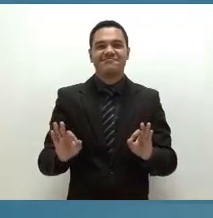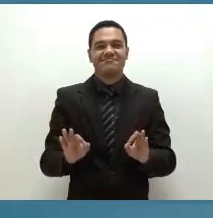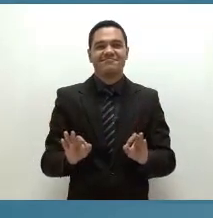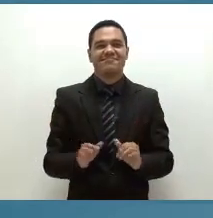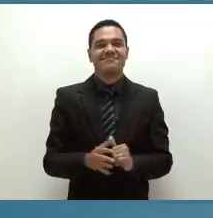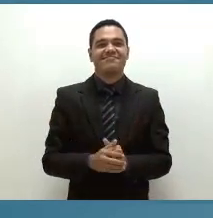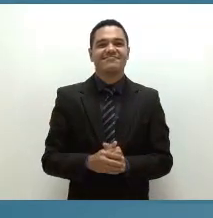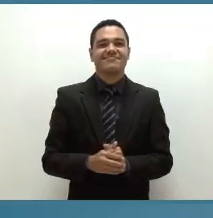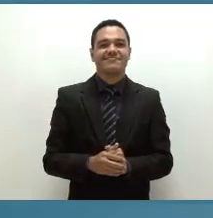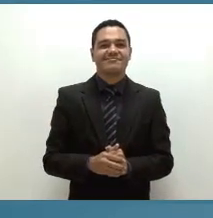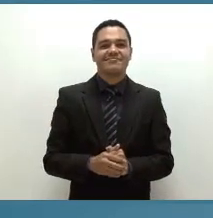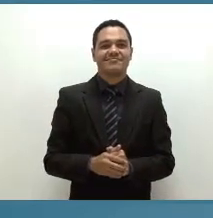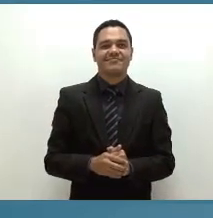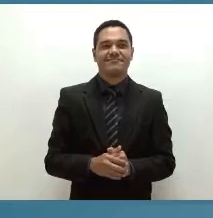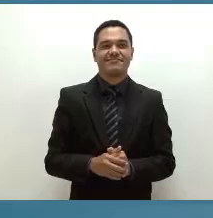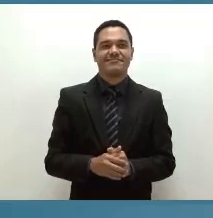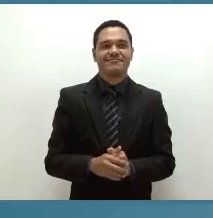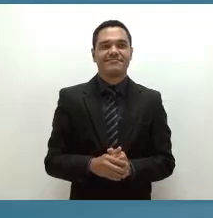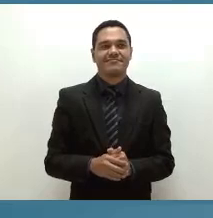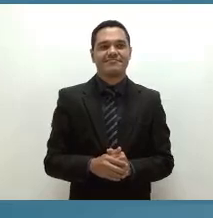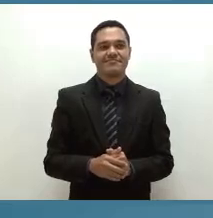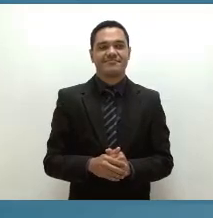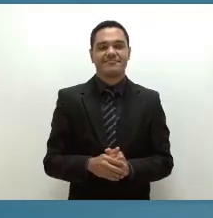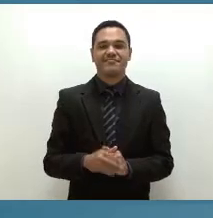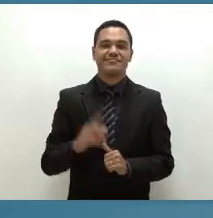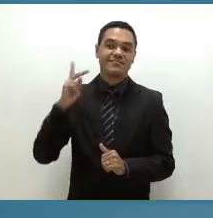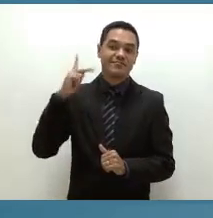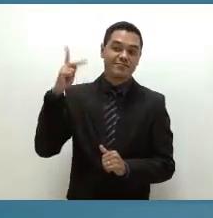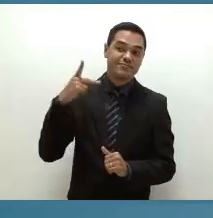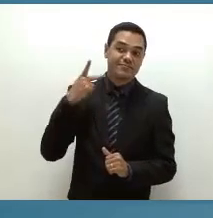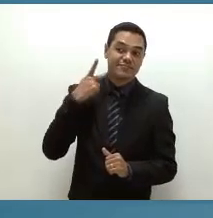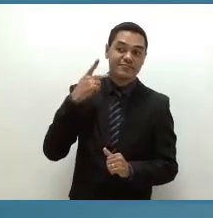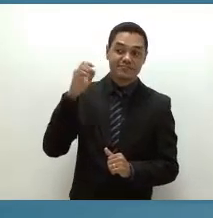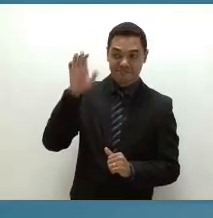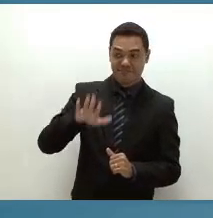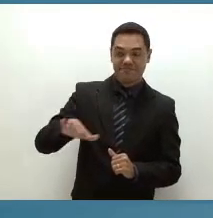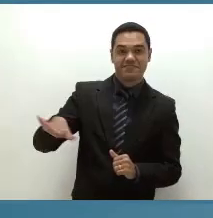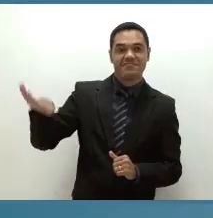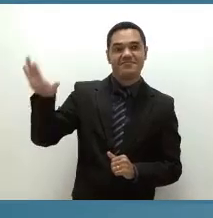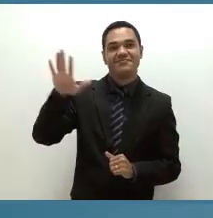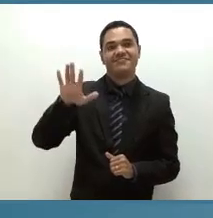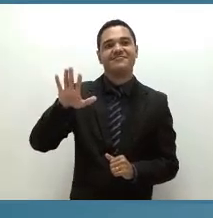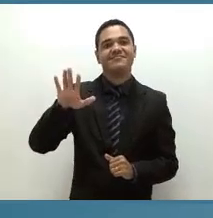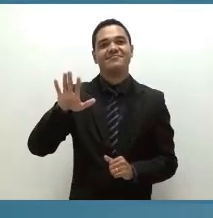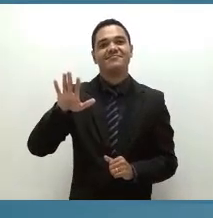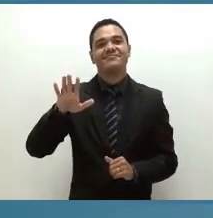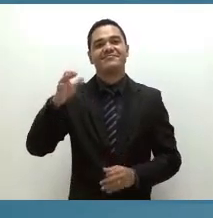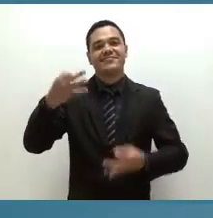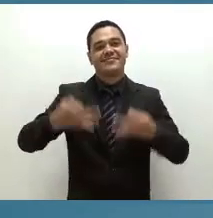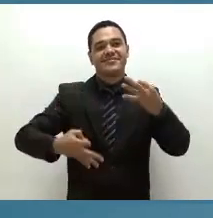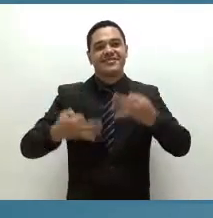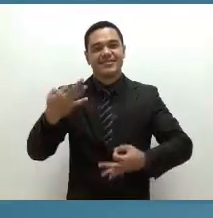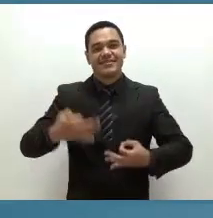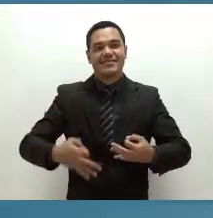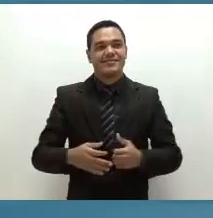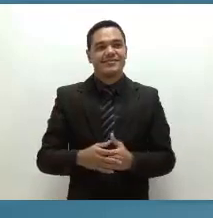manifestação, senhor Procurador-Geral de Justiça, doutor César Matar, com a palavra.